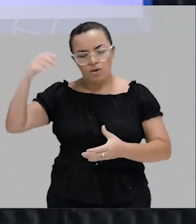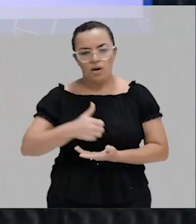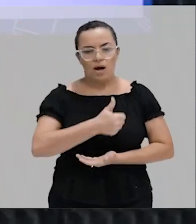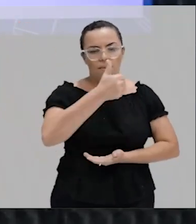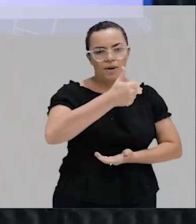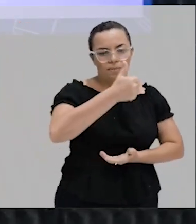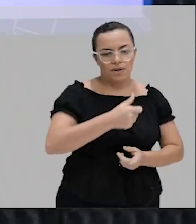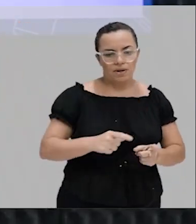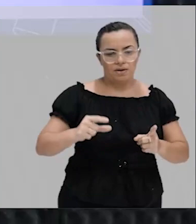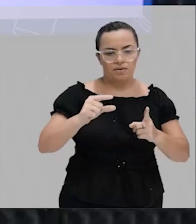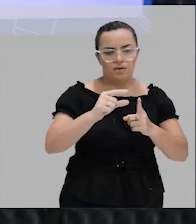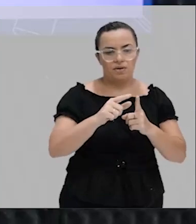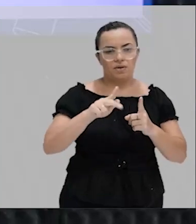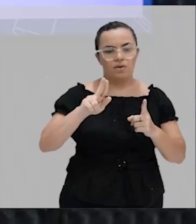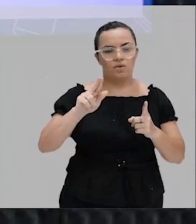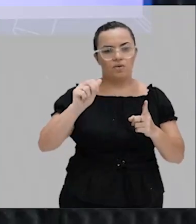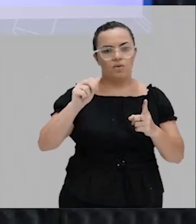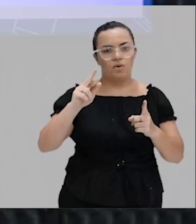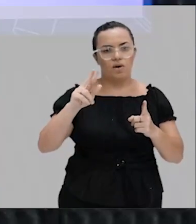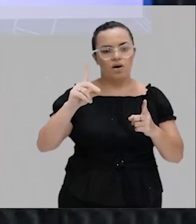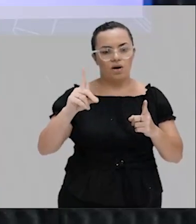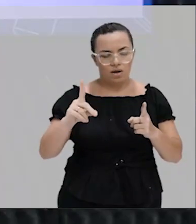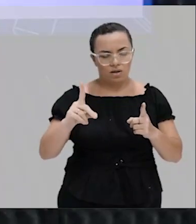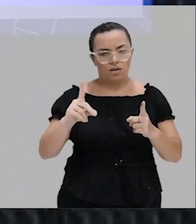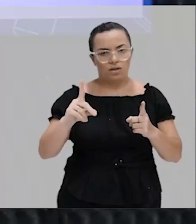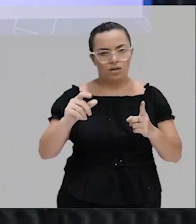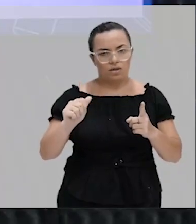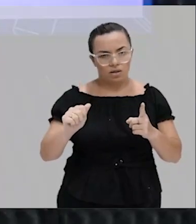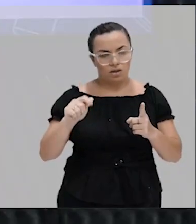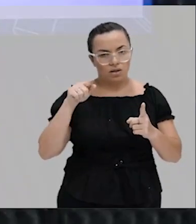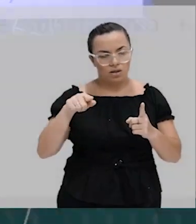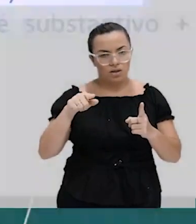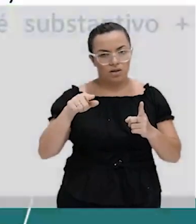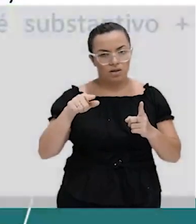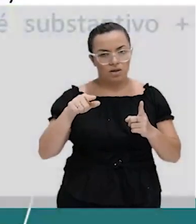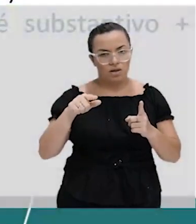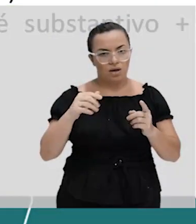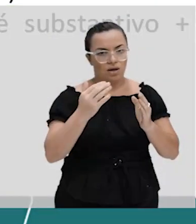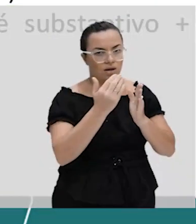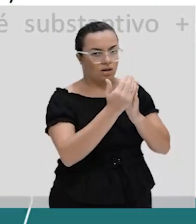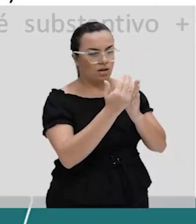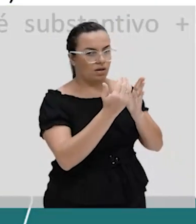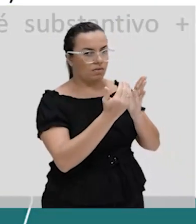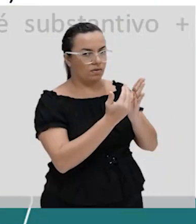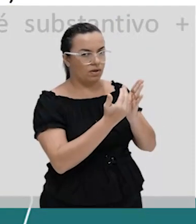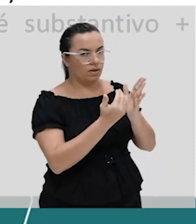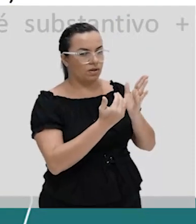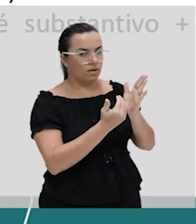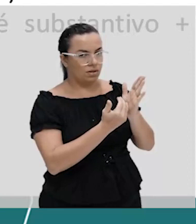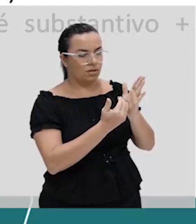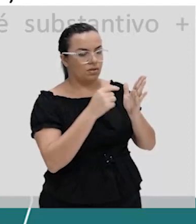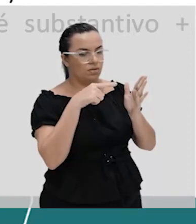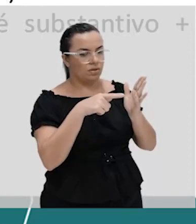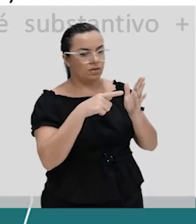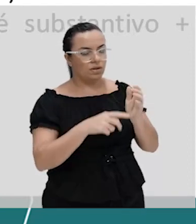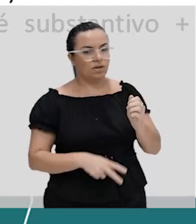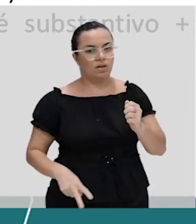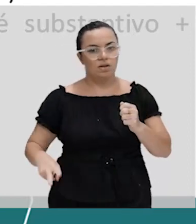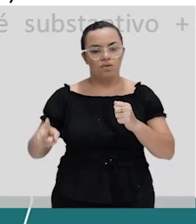a classificação dela seria o quê? Seria um verbo, né? Então, verbo mais substantivo.